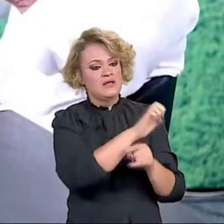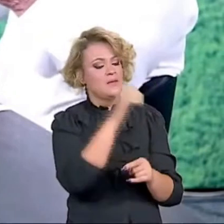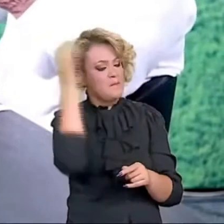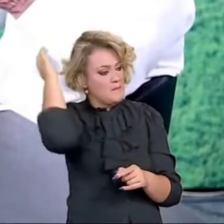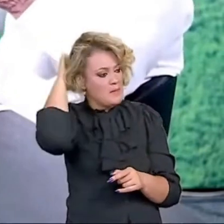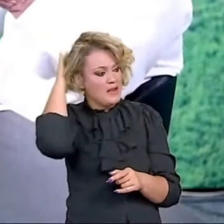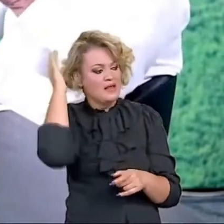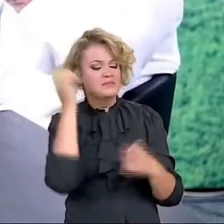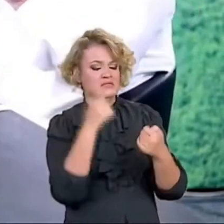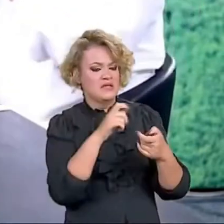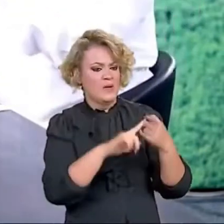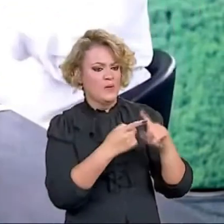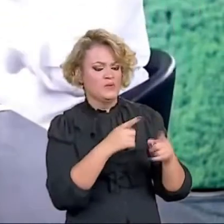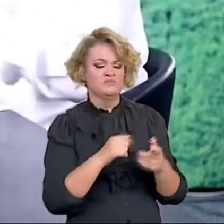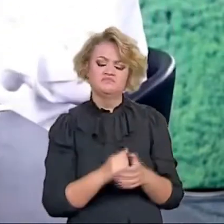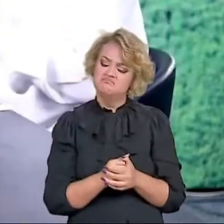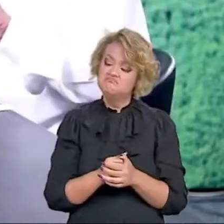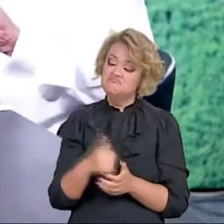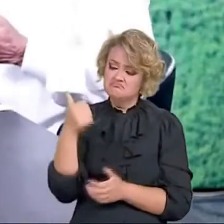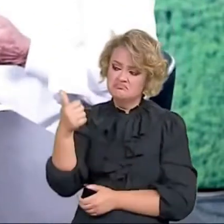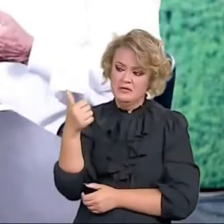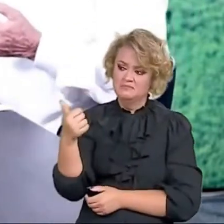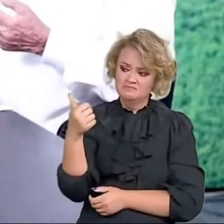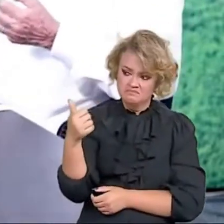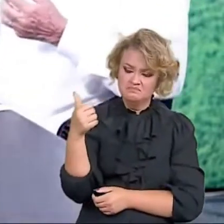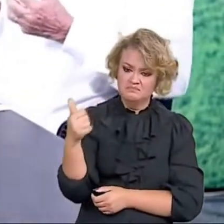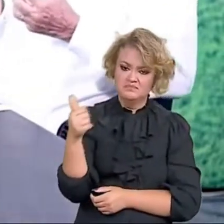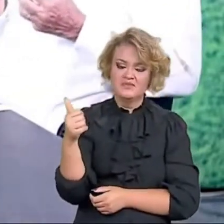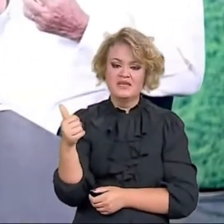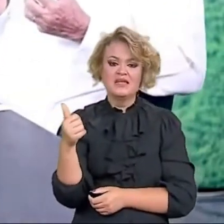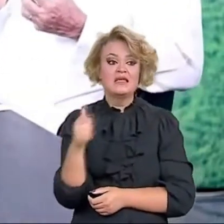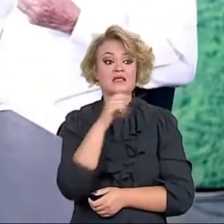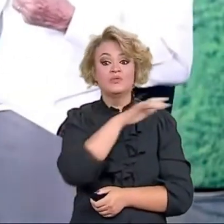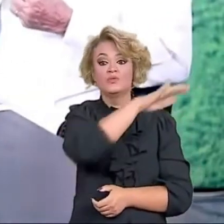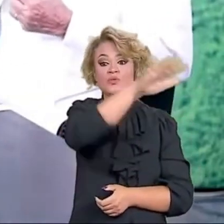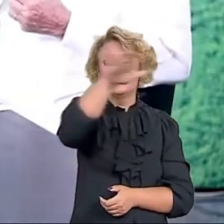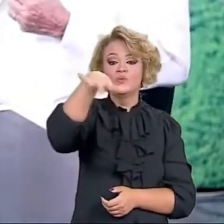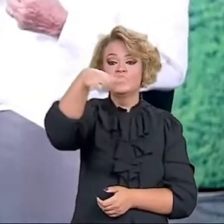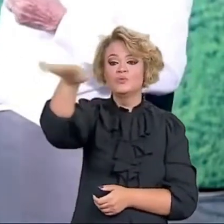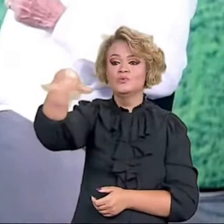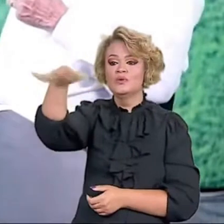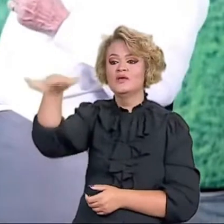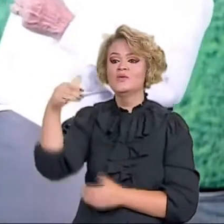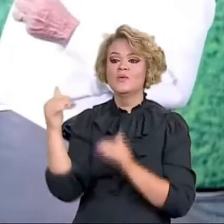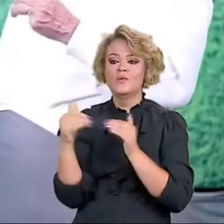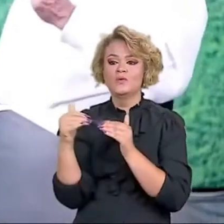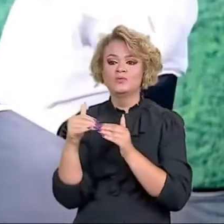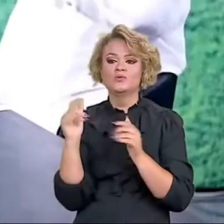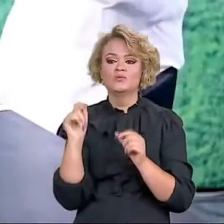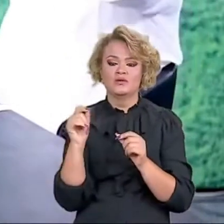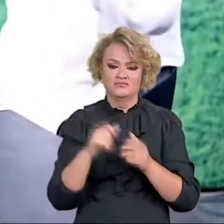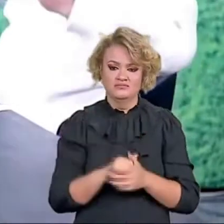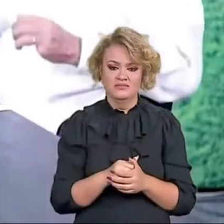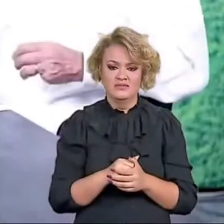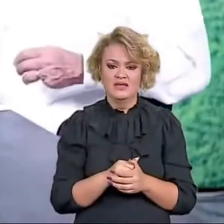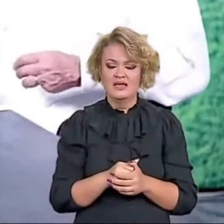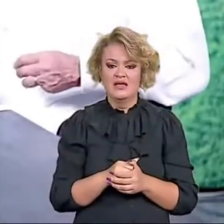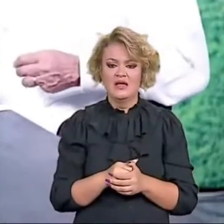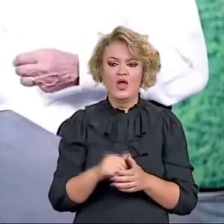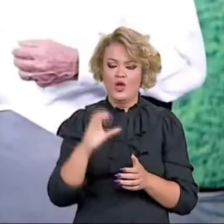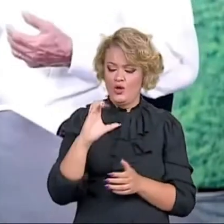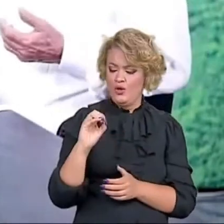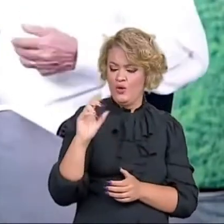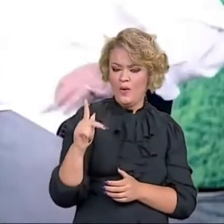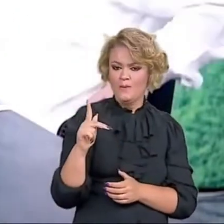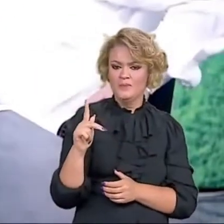achei a ideia extraordinária e o mundo se convenceu muito rapidamente de que todas as COP, o pessoal fala da